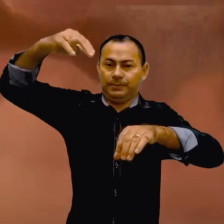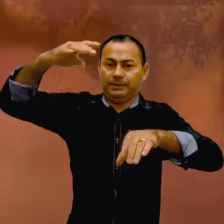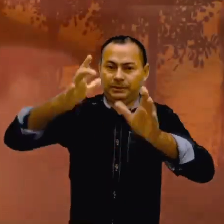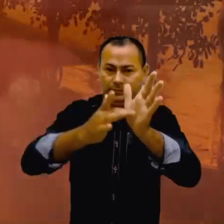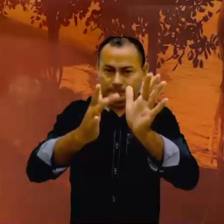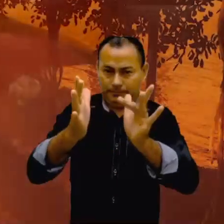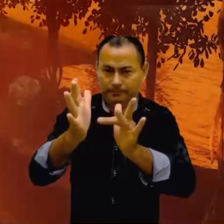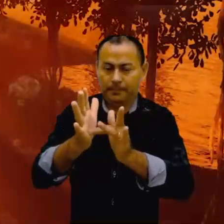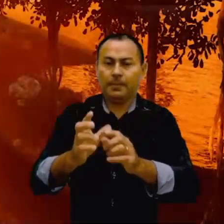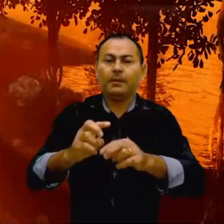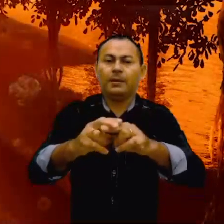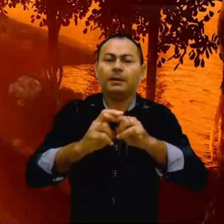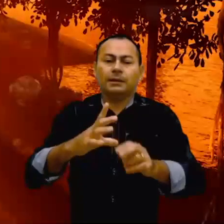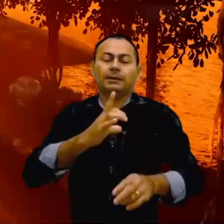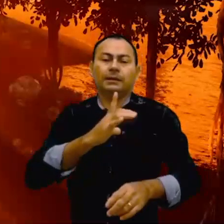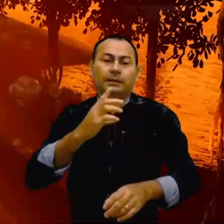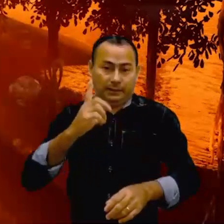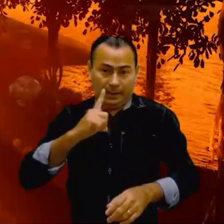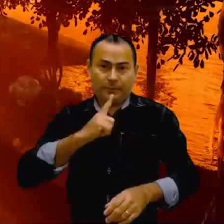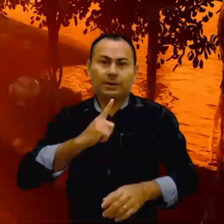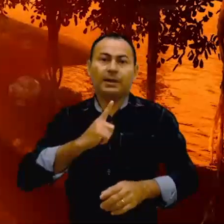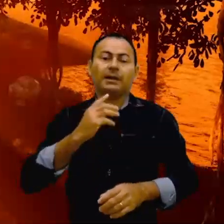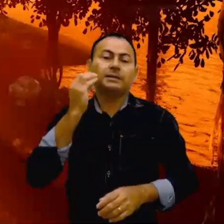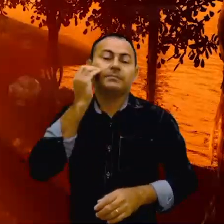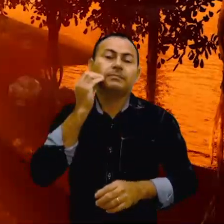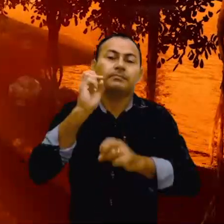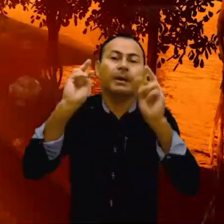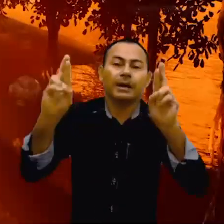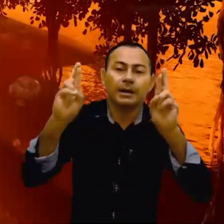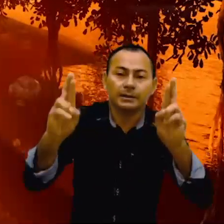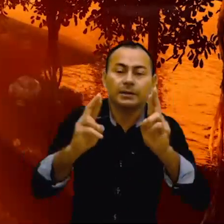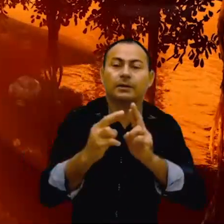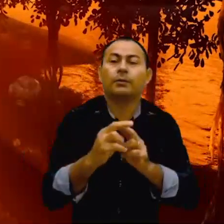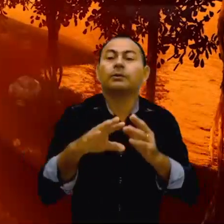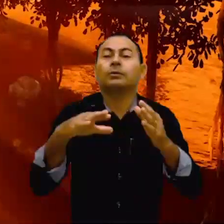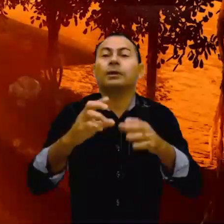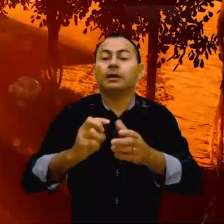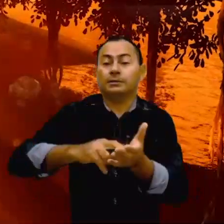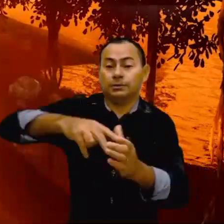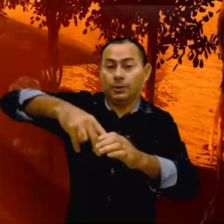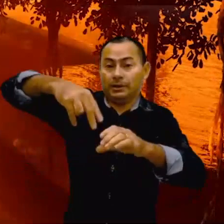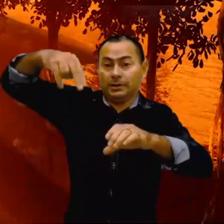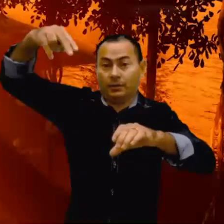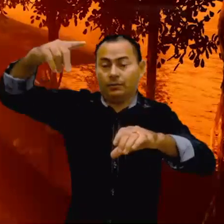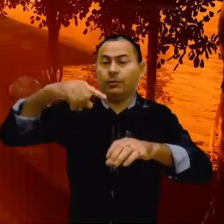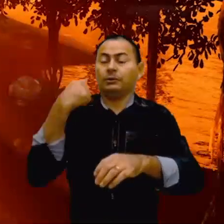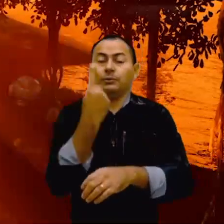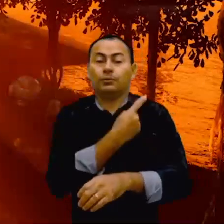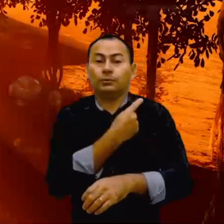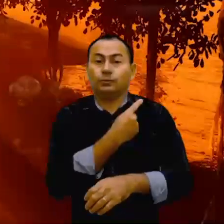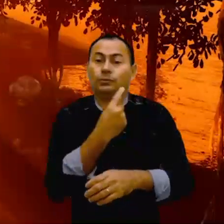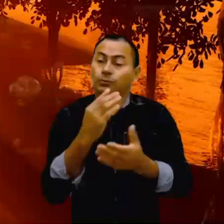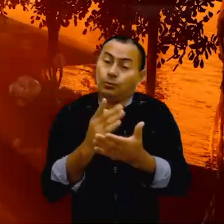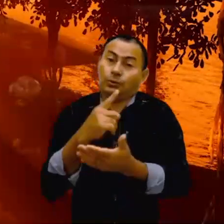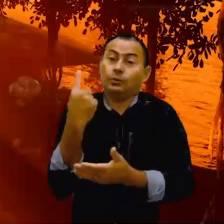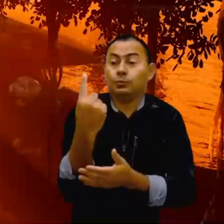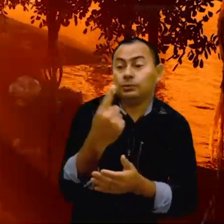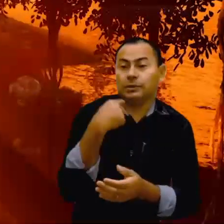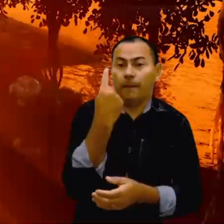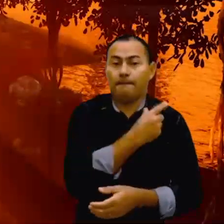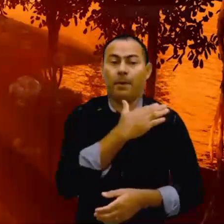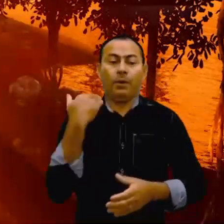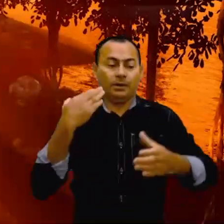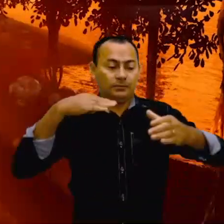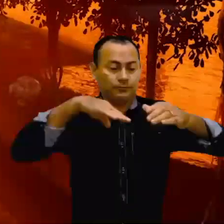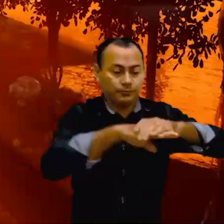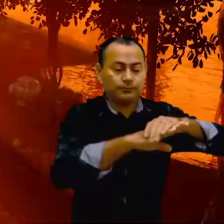Cristo. Portanto, temos a esperança da ressurreição quando um de nós morre e é enterrado, porque isso já foi representado